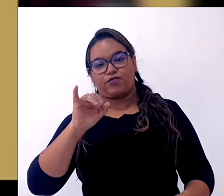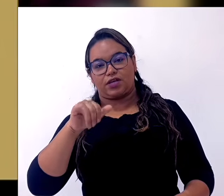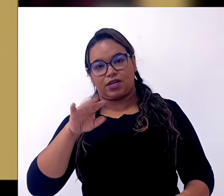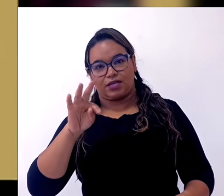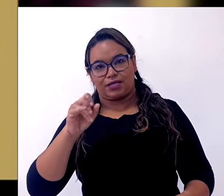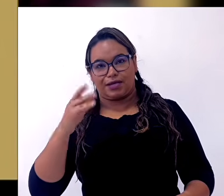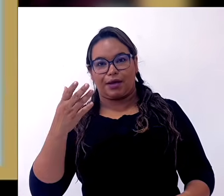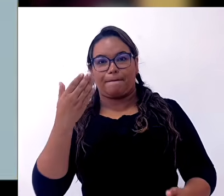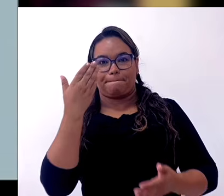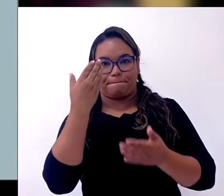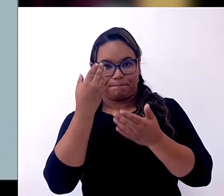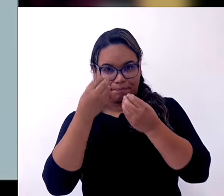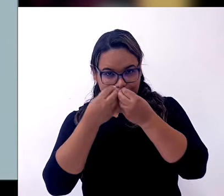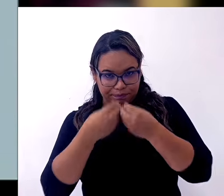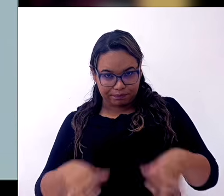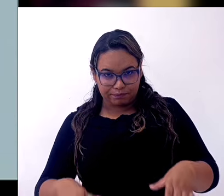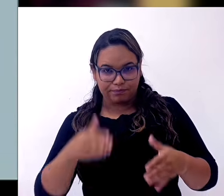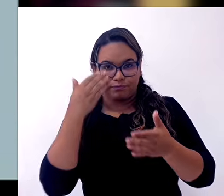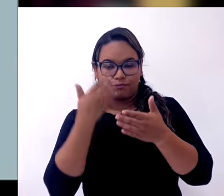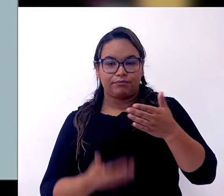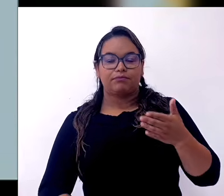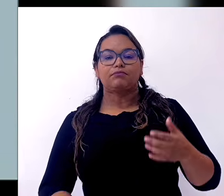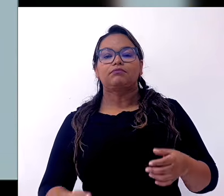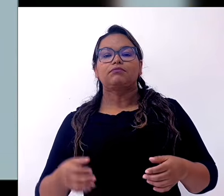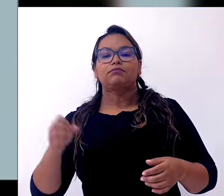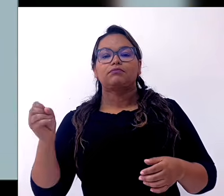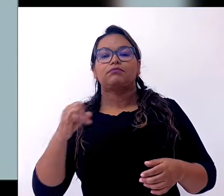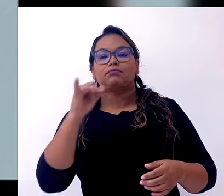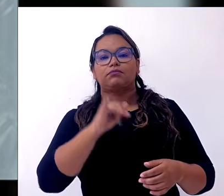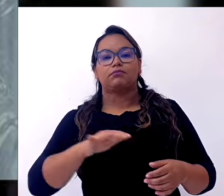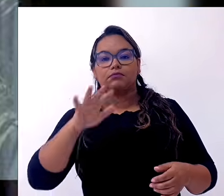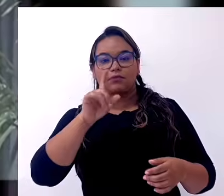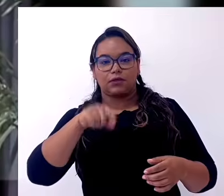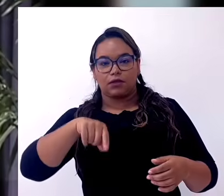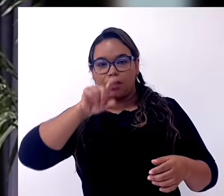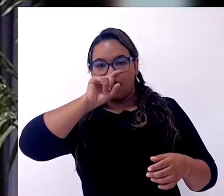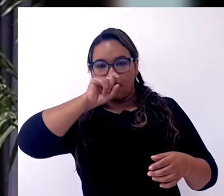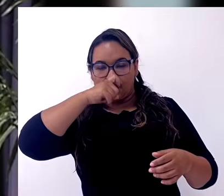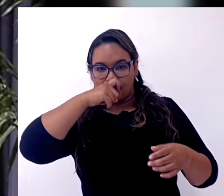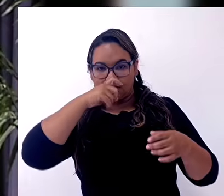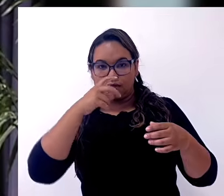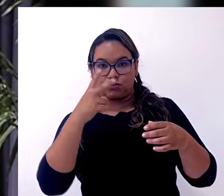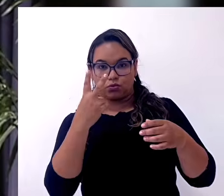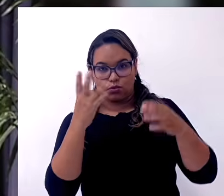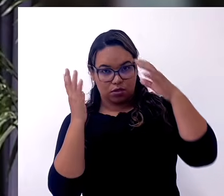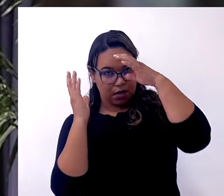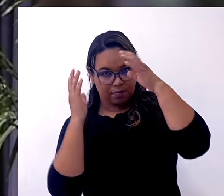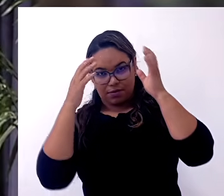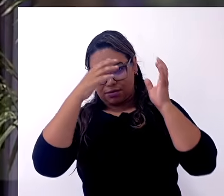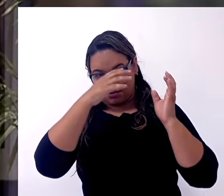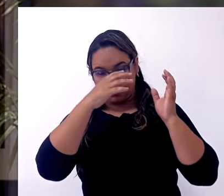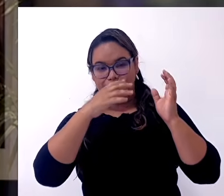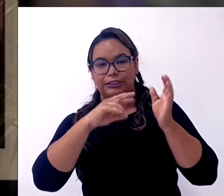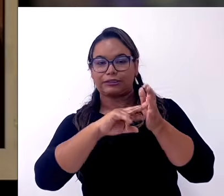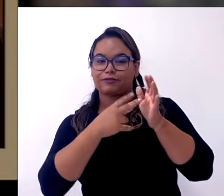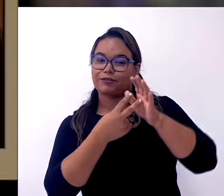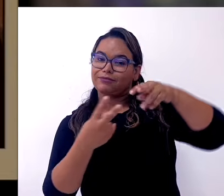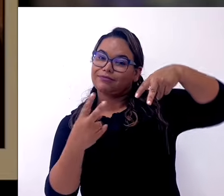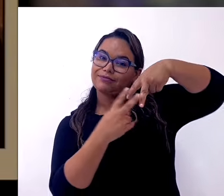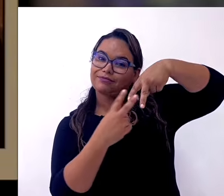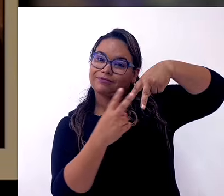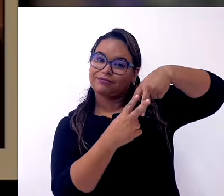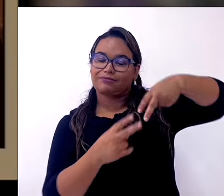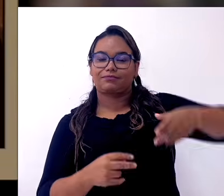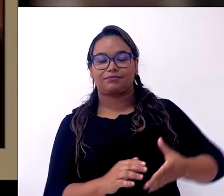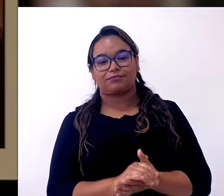E isso, obviamente, mostra quem está de fato no poder. As rainhas, os reis do mundo, como nós vimos, todos eles